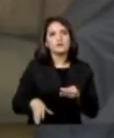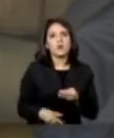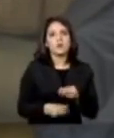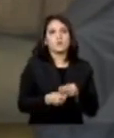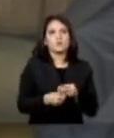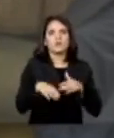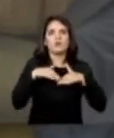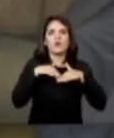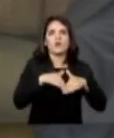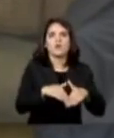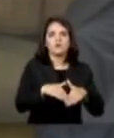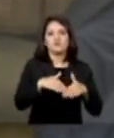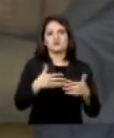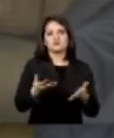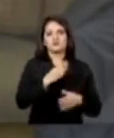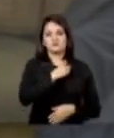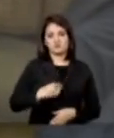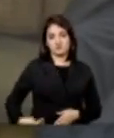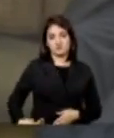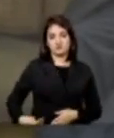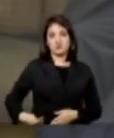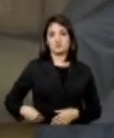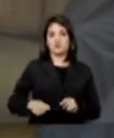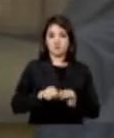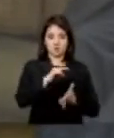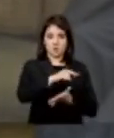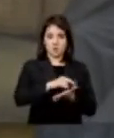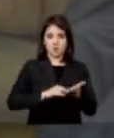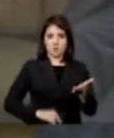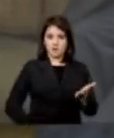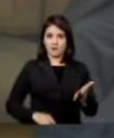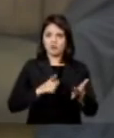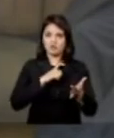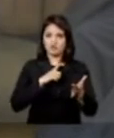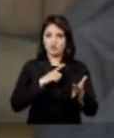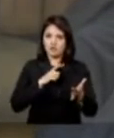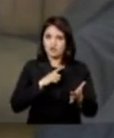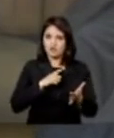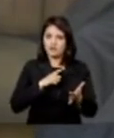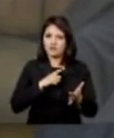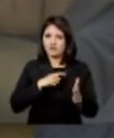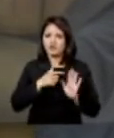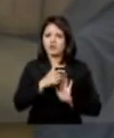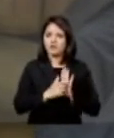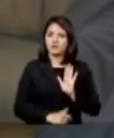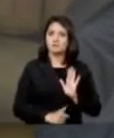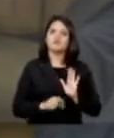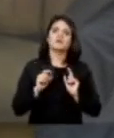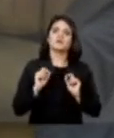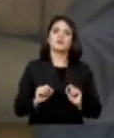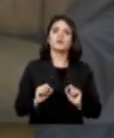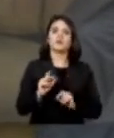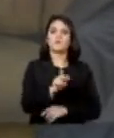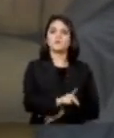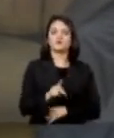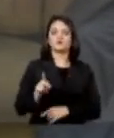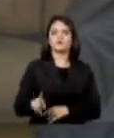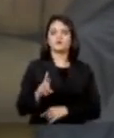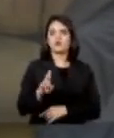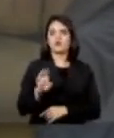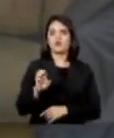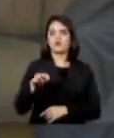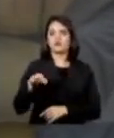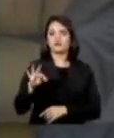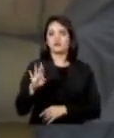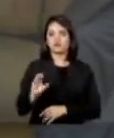manifestação acostou parecer de lavra do eminente professor doutor Renato de Melo Jorge Silveira,